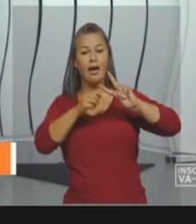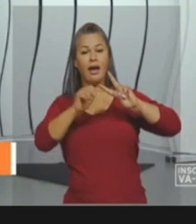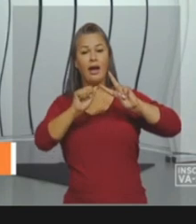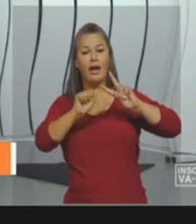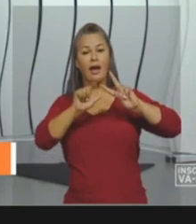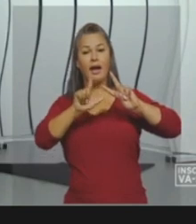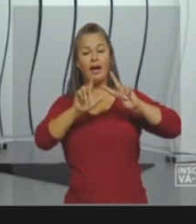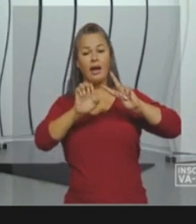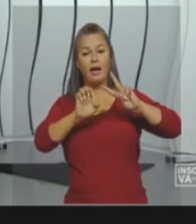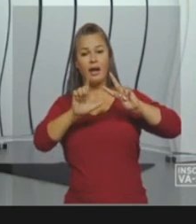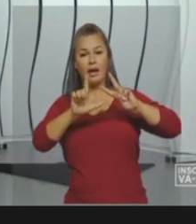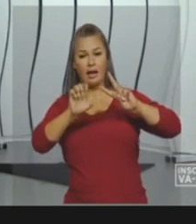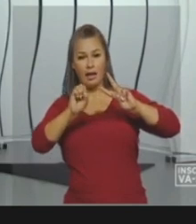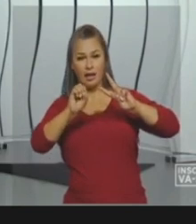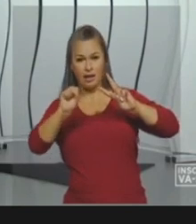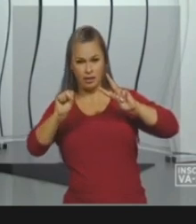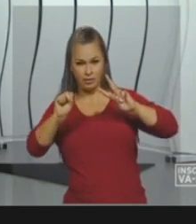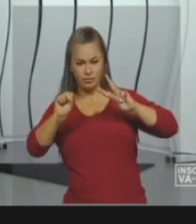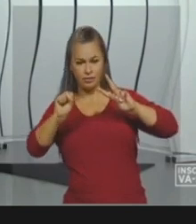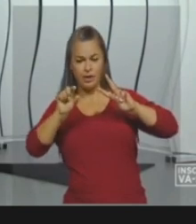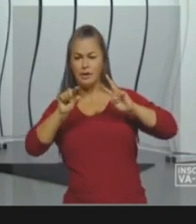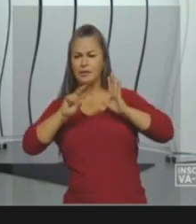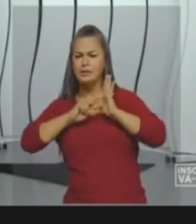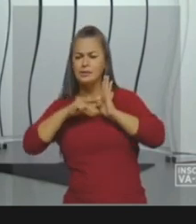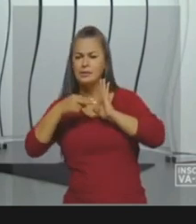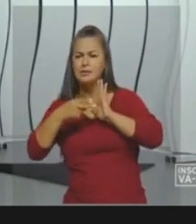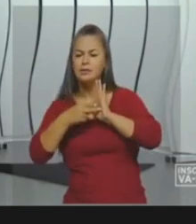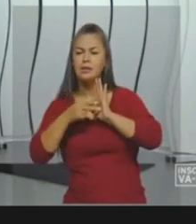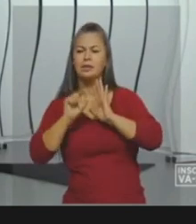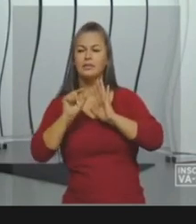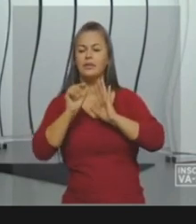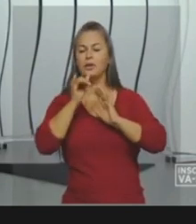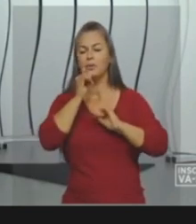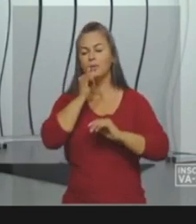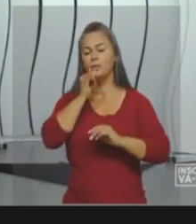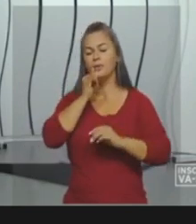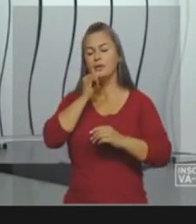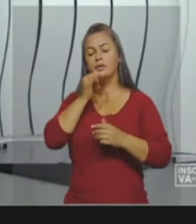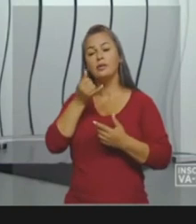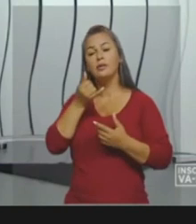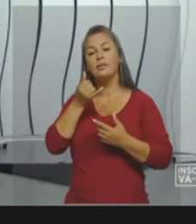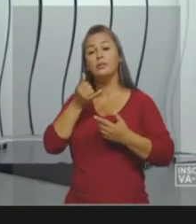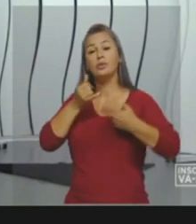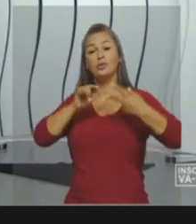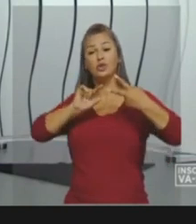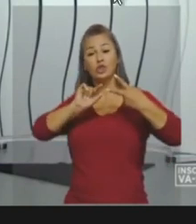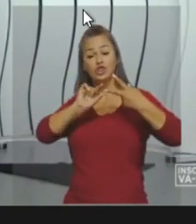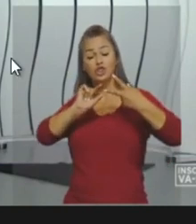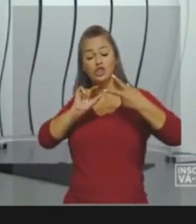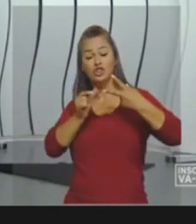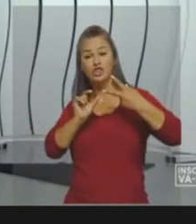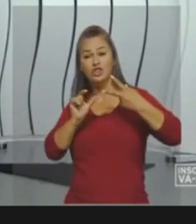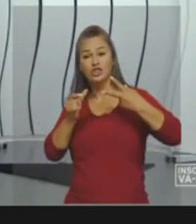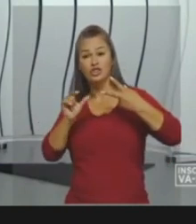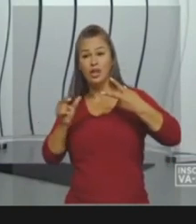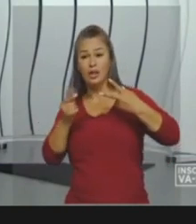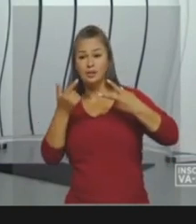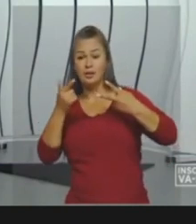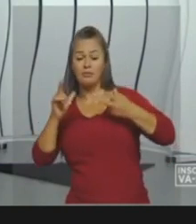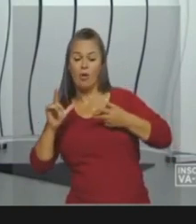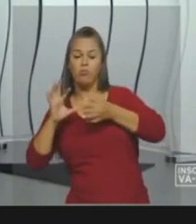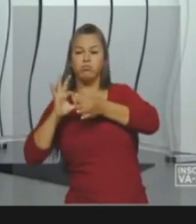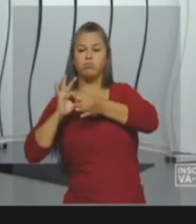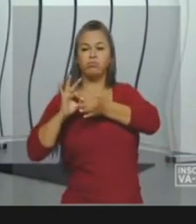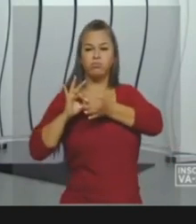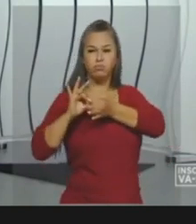outro, ok? Em 2 cromossomos que fazem pares. Os alelos, esses genes alelos, tá? Eu ainda